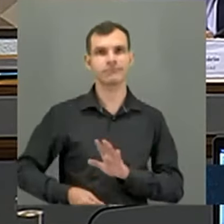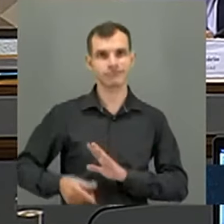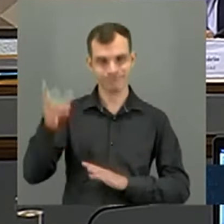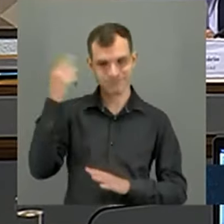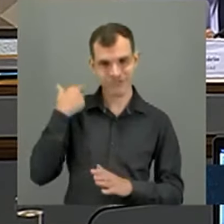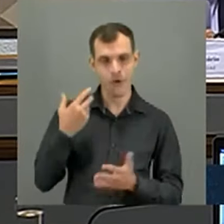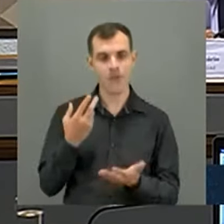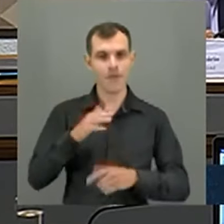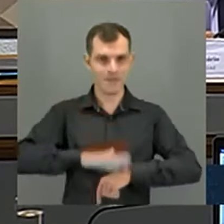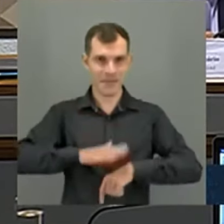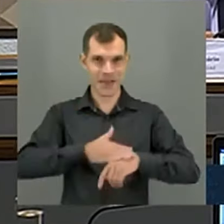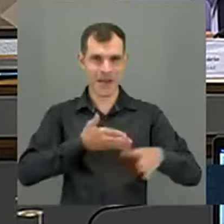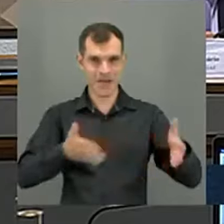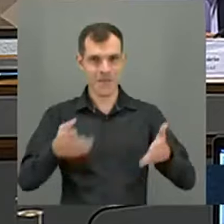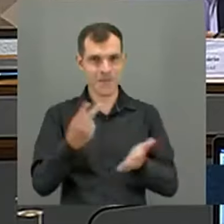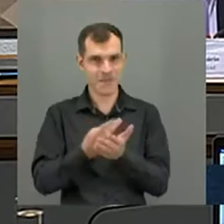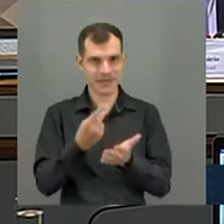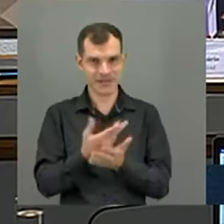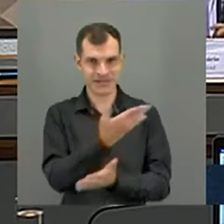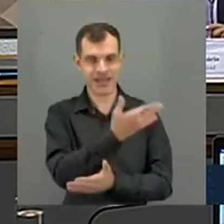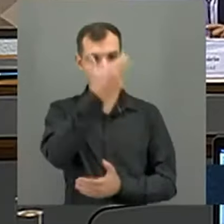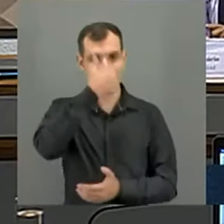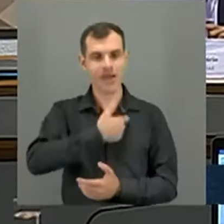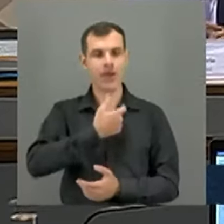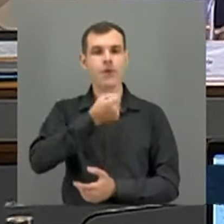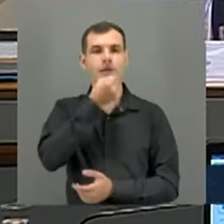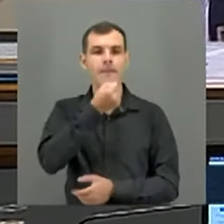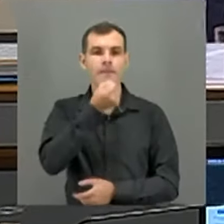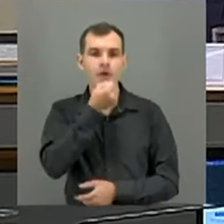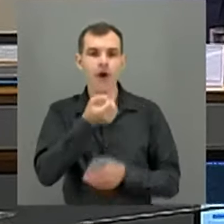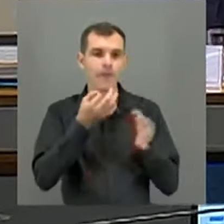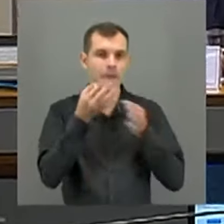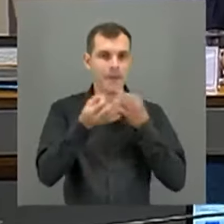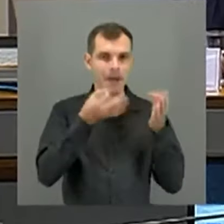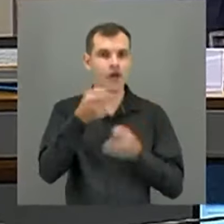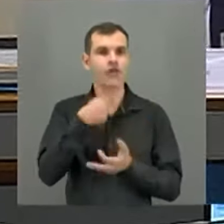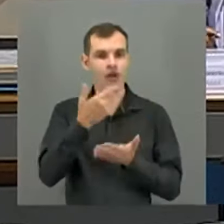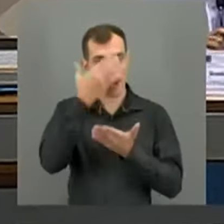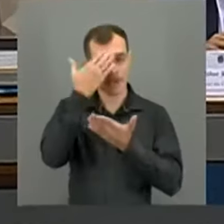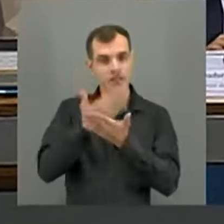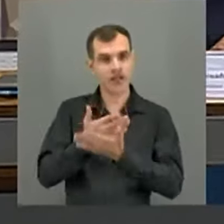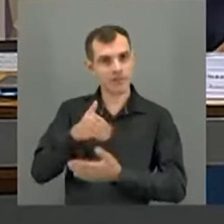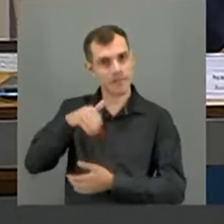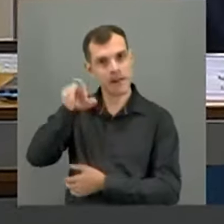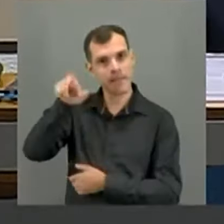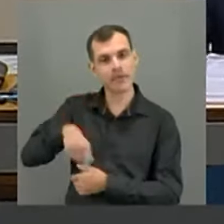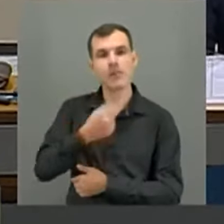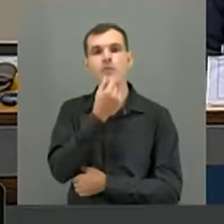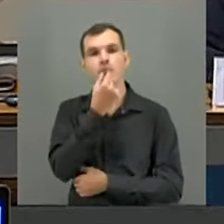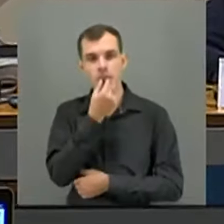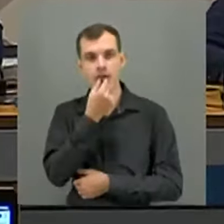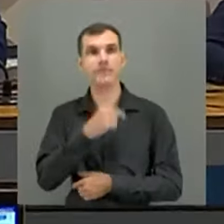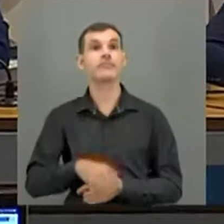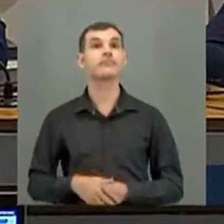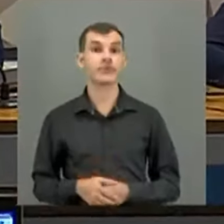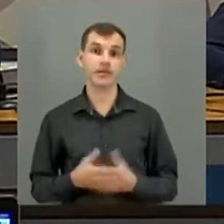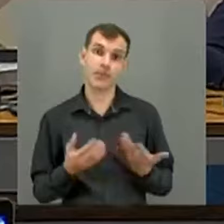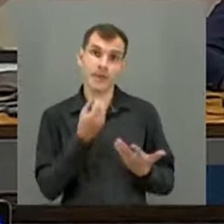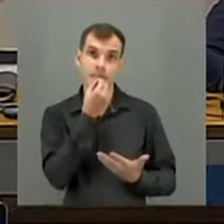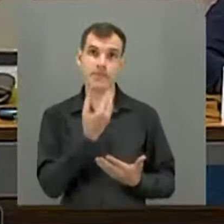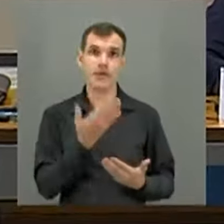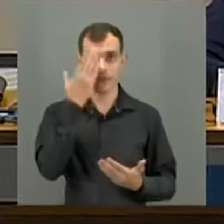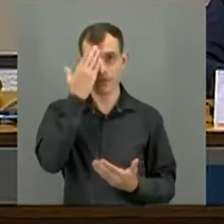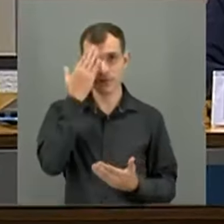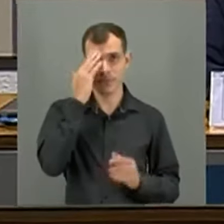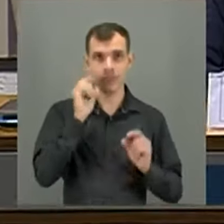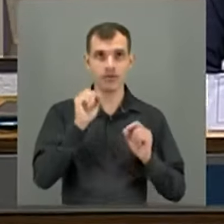esportivo, comentarista, né? Na época a gente confiava mais em árbitros. É bom para o Rubim saber. O presidente